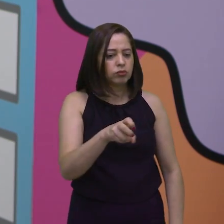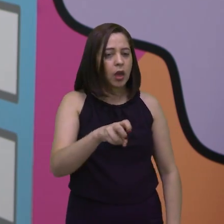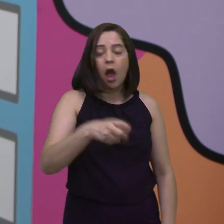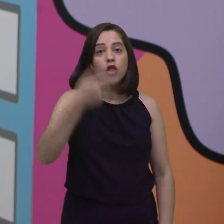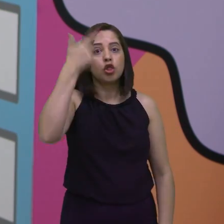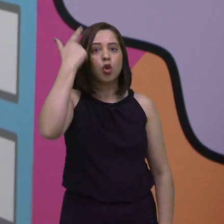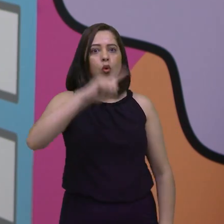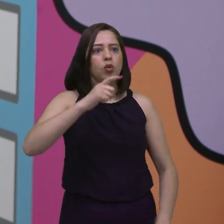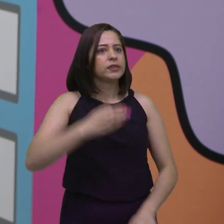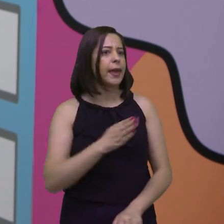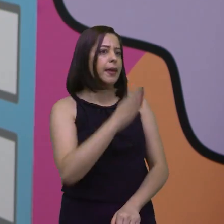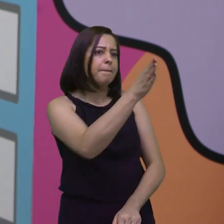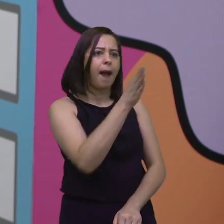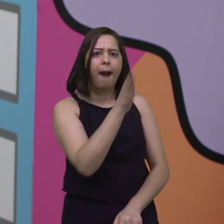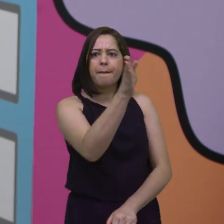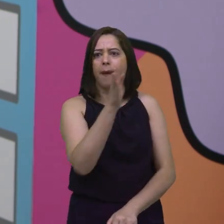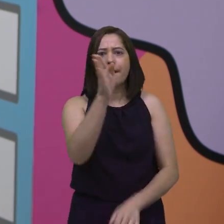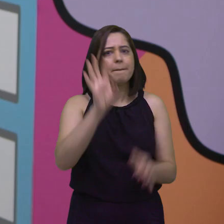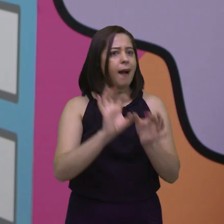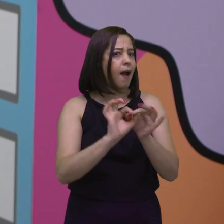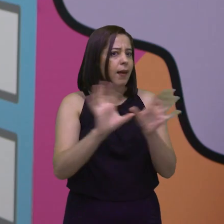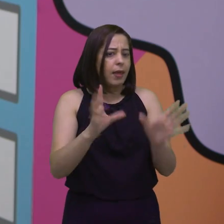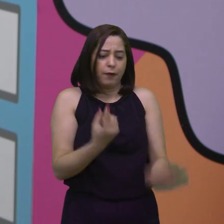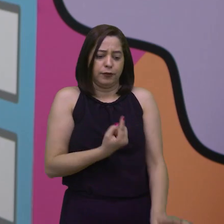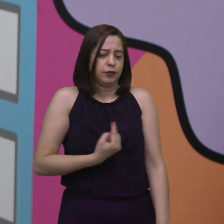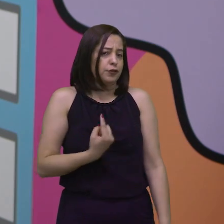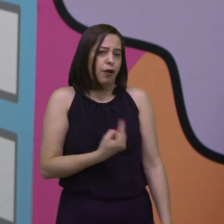exercer o direito de ir e vir